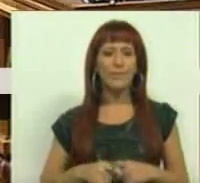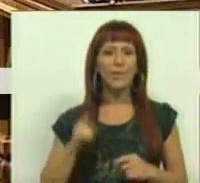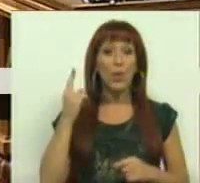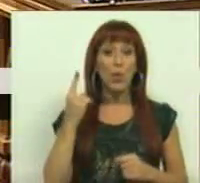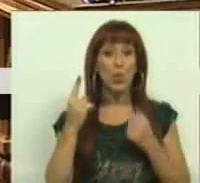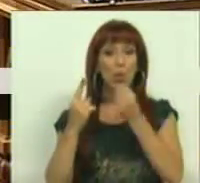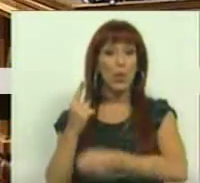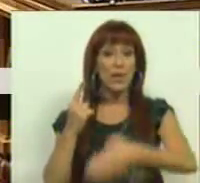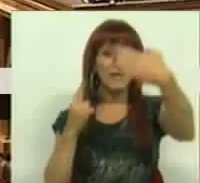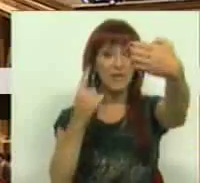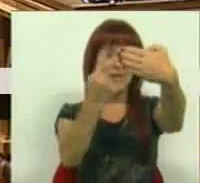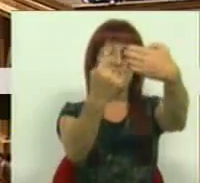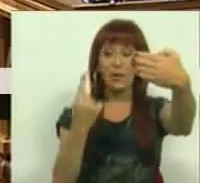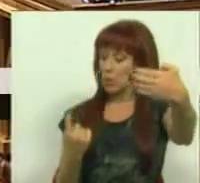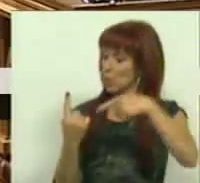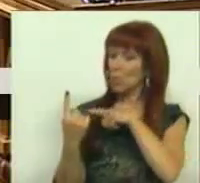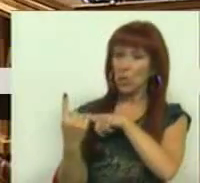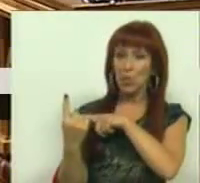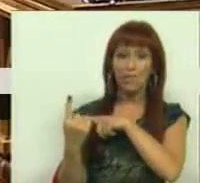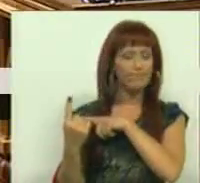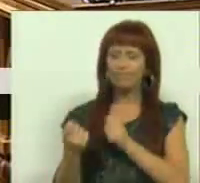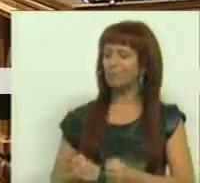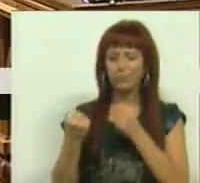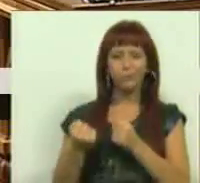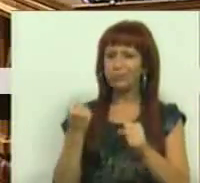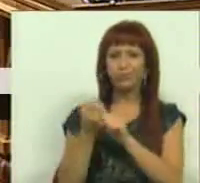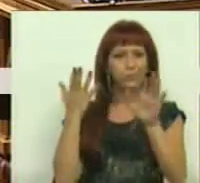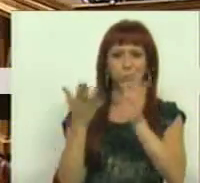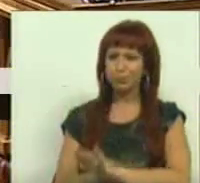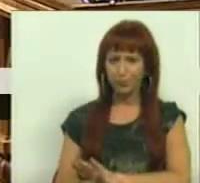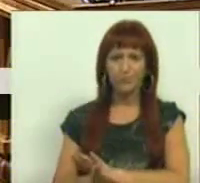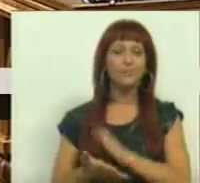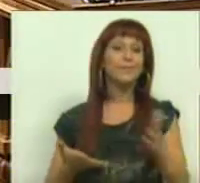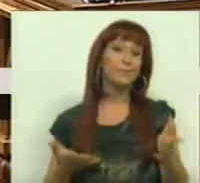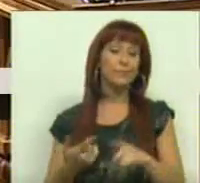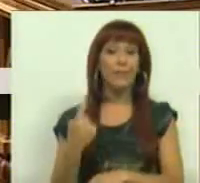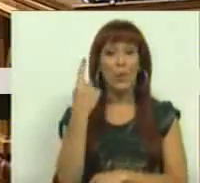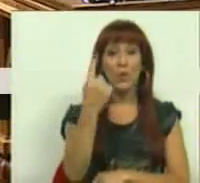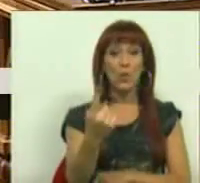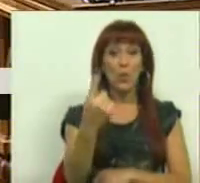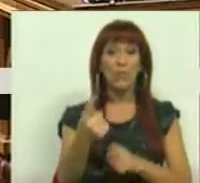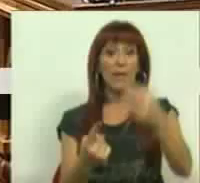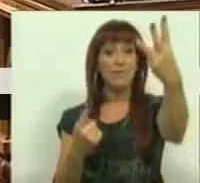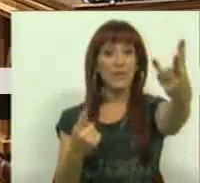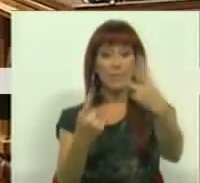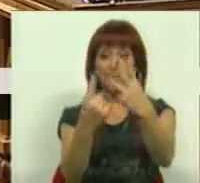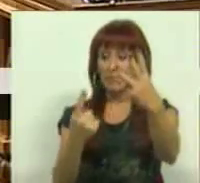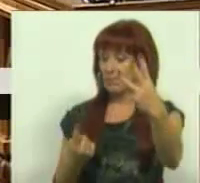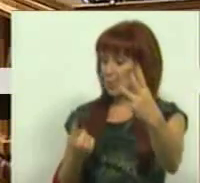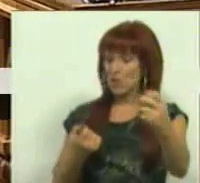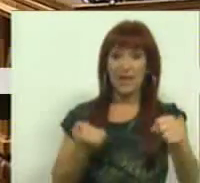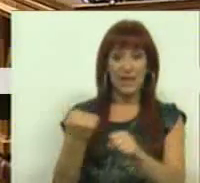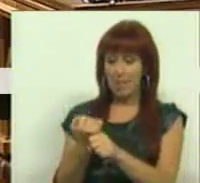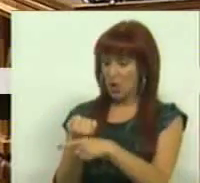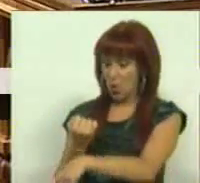1 em cada 7 cidadãos não encontra emprego. 1 em cada 3 pessoas sem